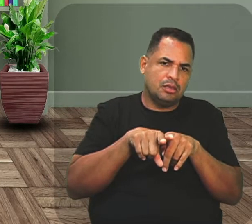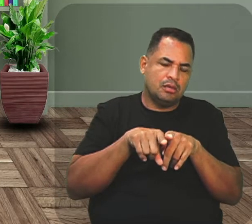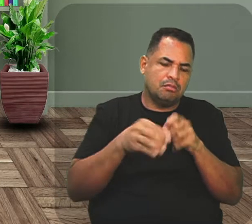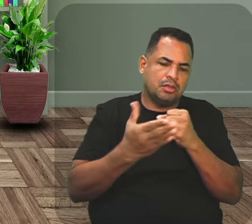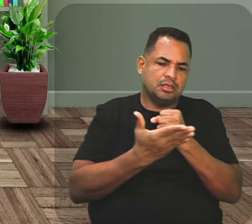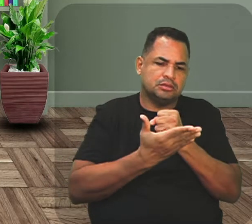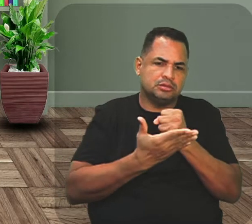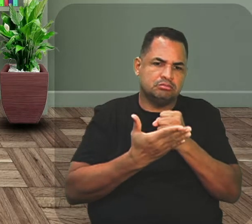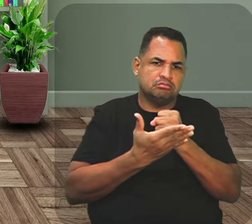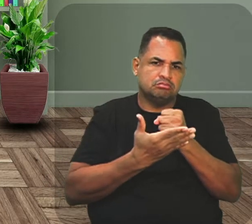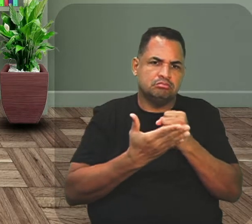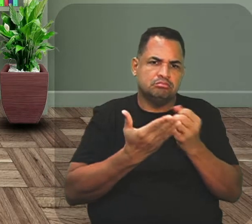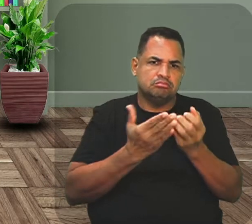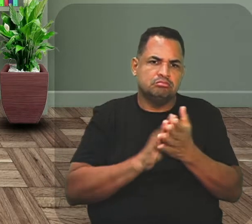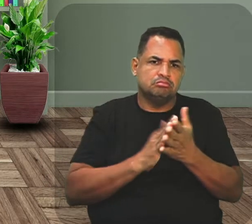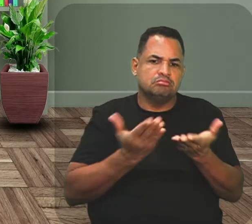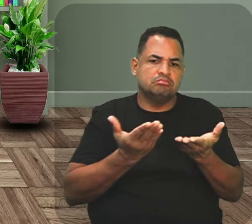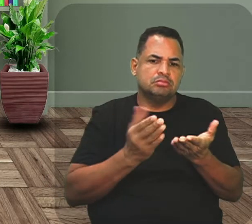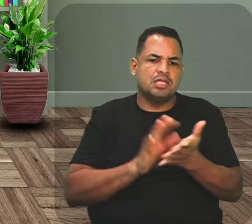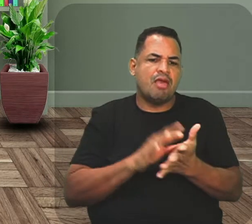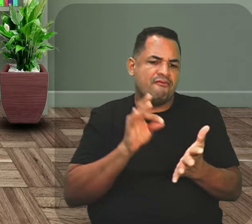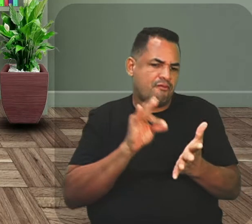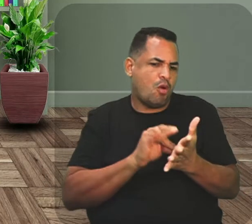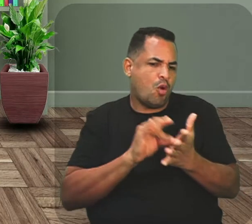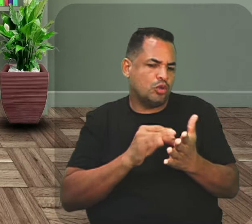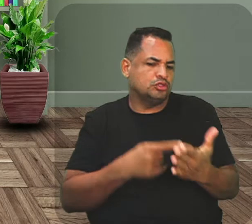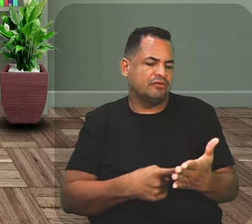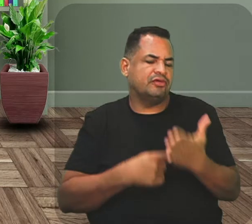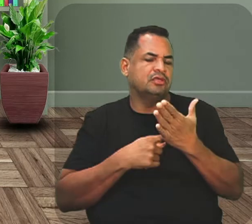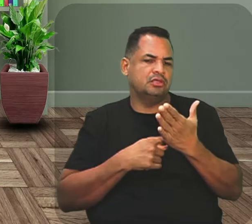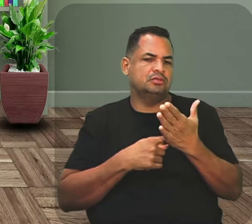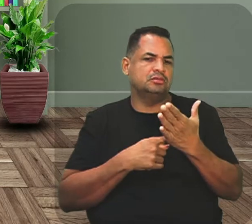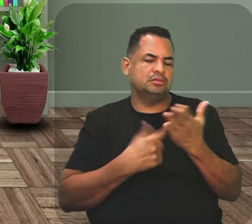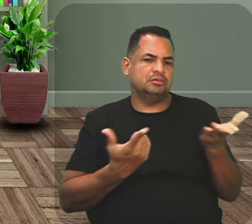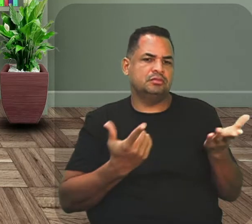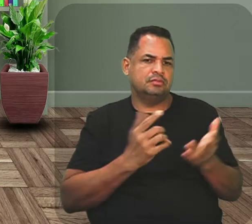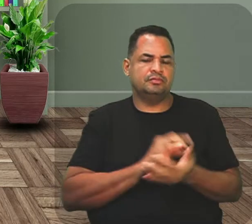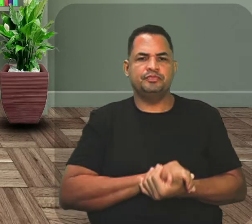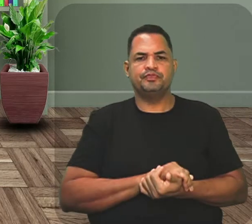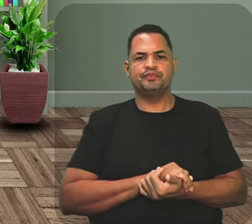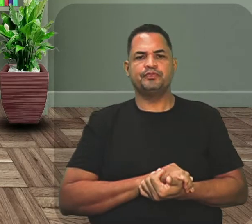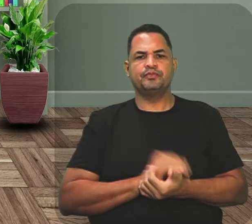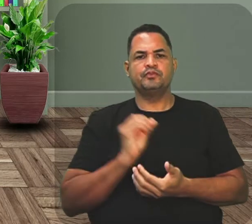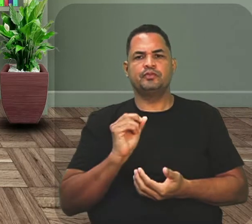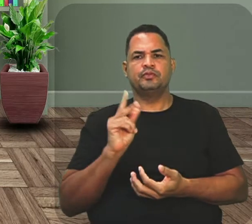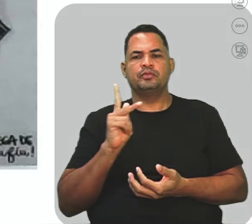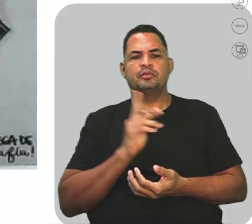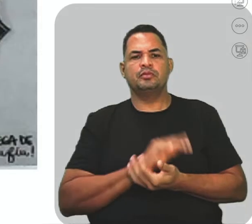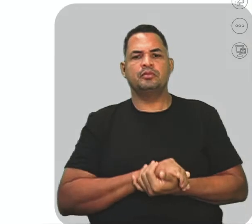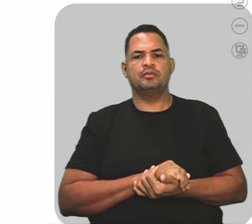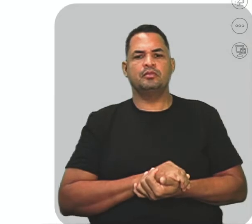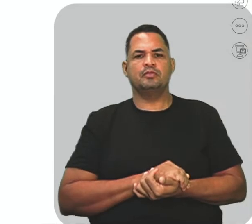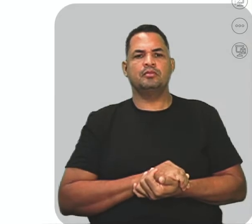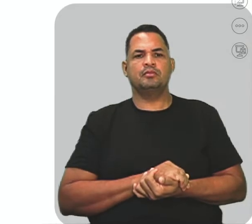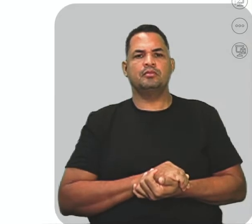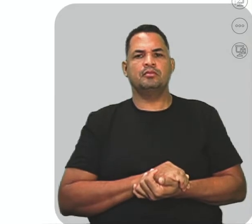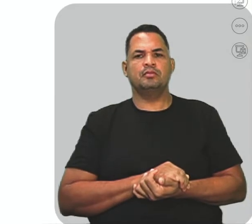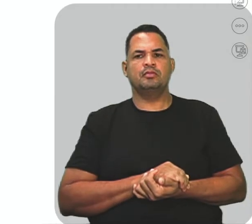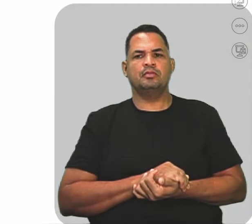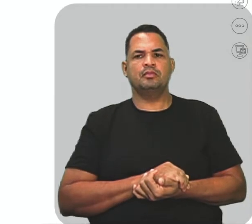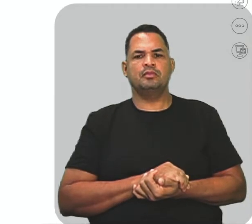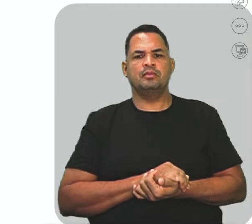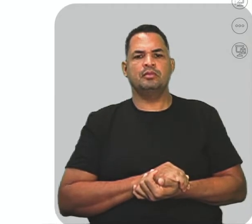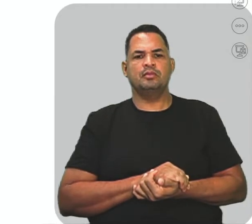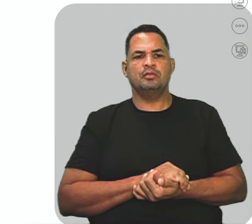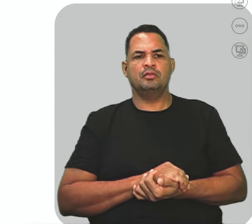algo que te dê veracidade quando você estiver defendendo, tá bom? Ok? Vamos então assim iniciar aí a